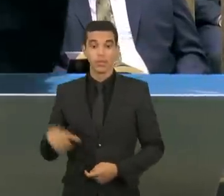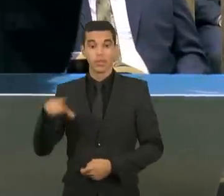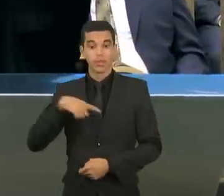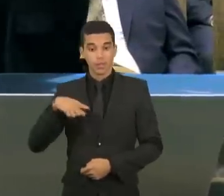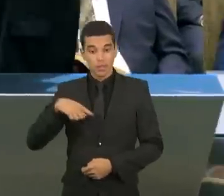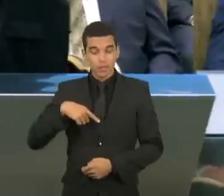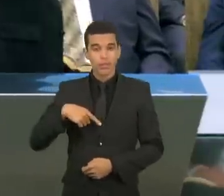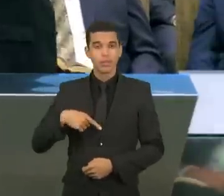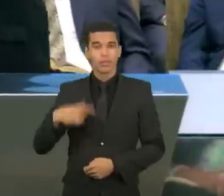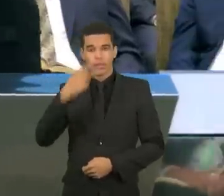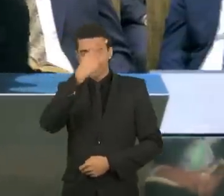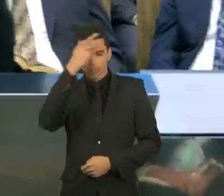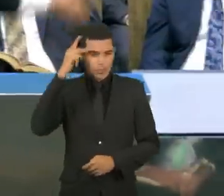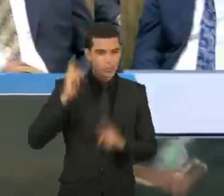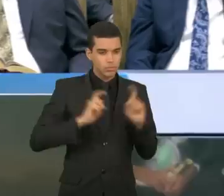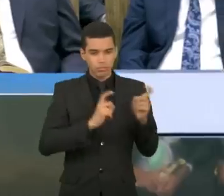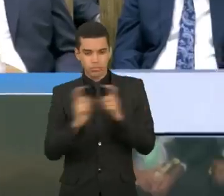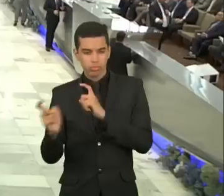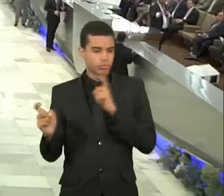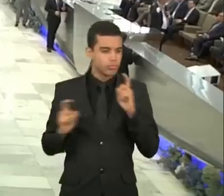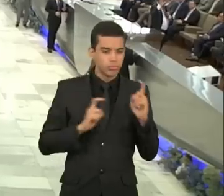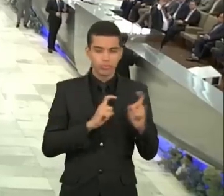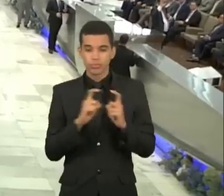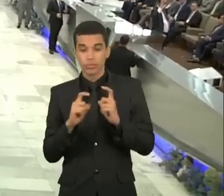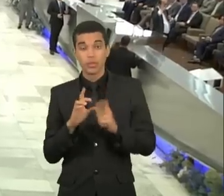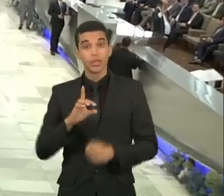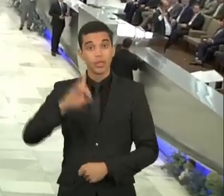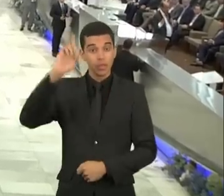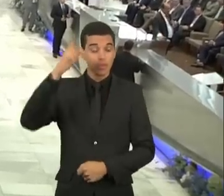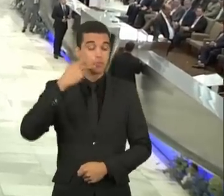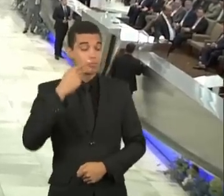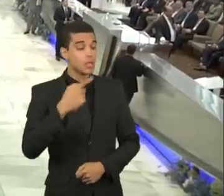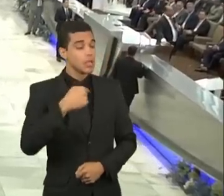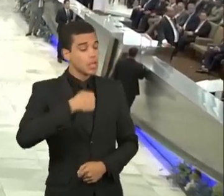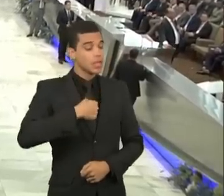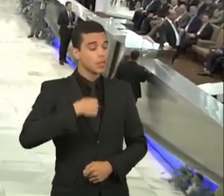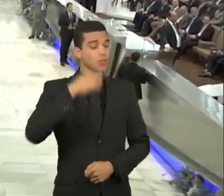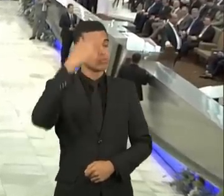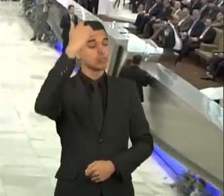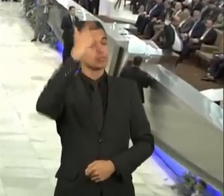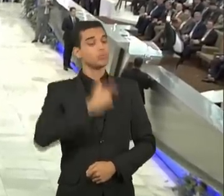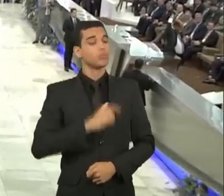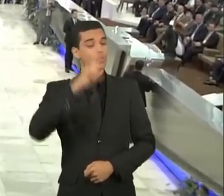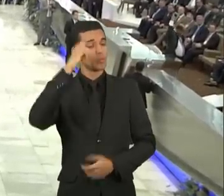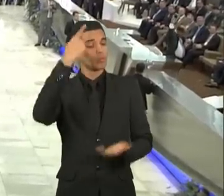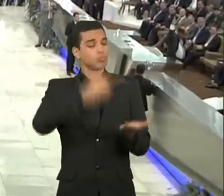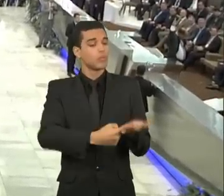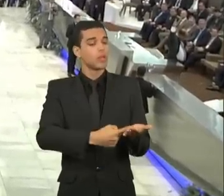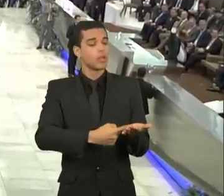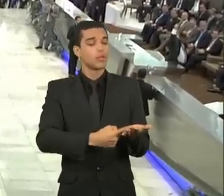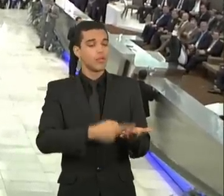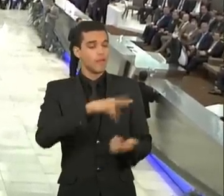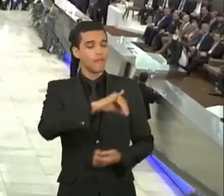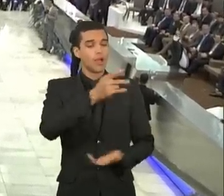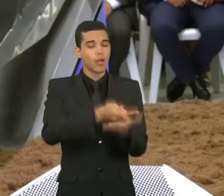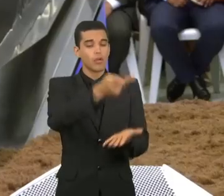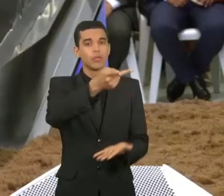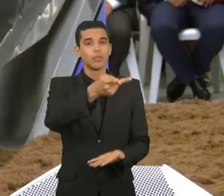conchavos humanos, e ele dizer, vai ser do jeito que eu estou falando. Quem garante?